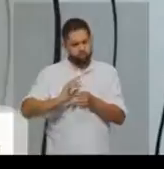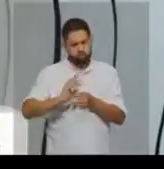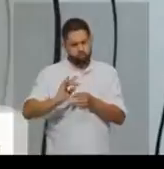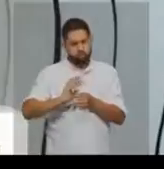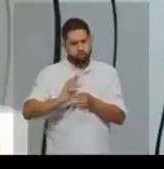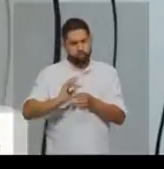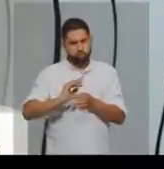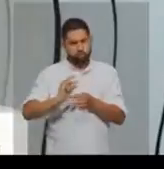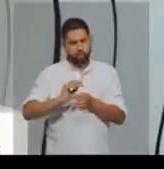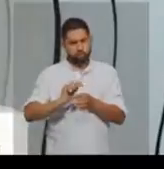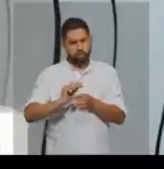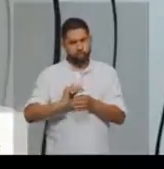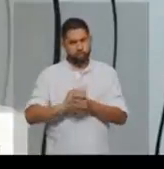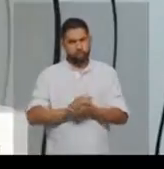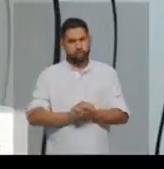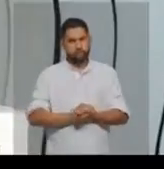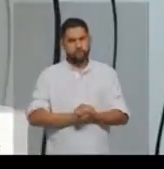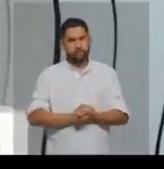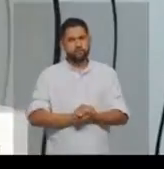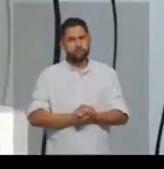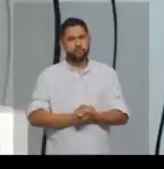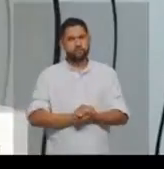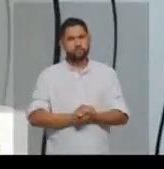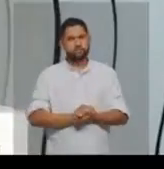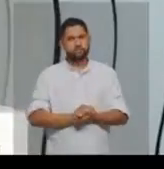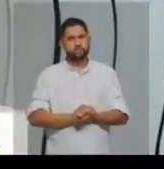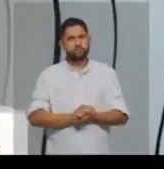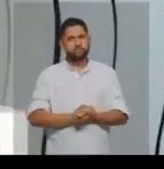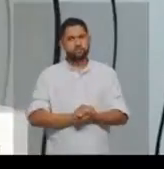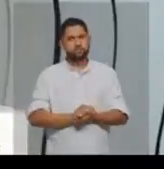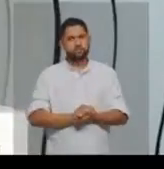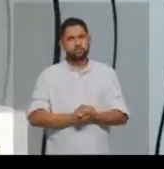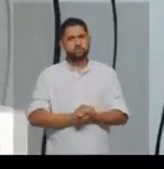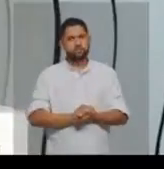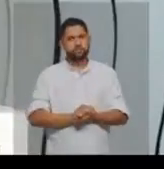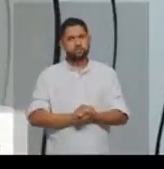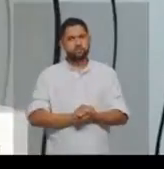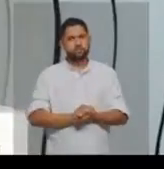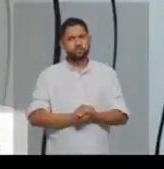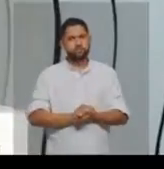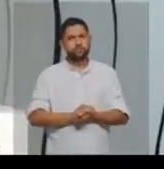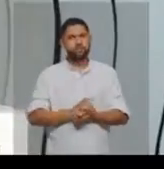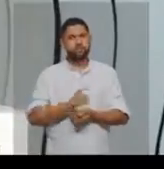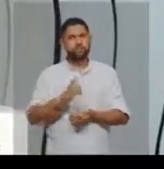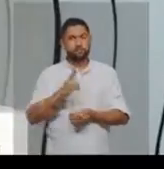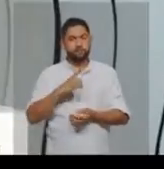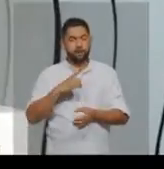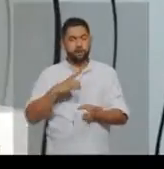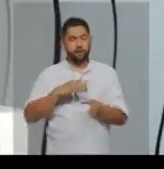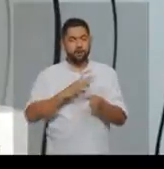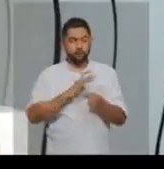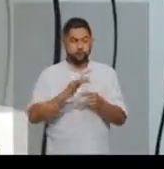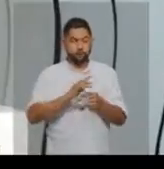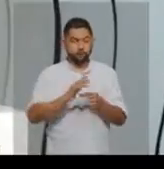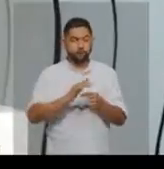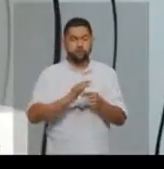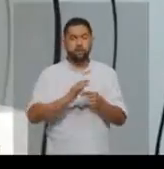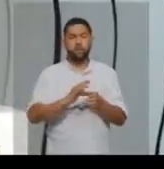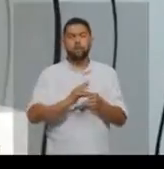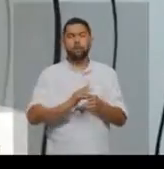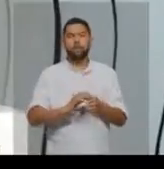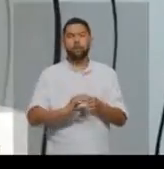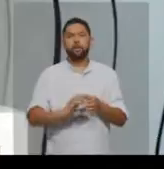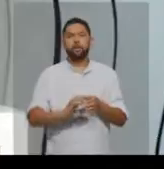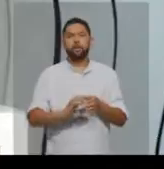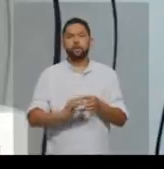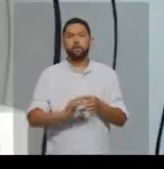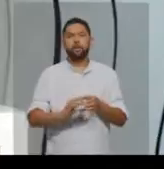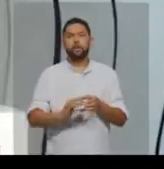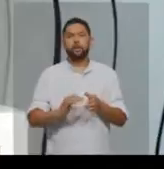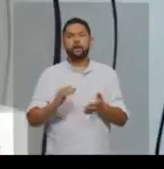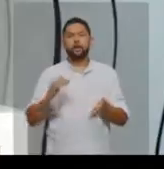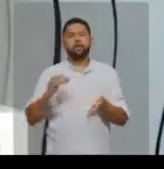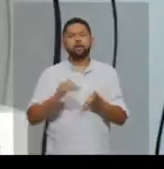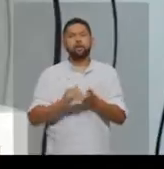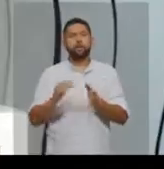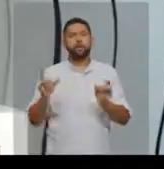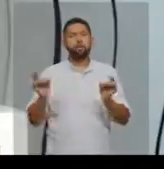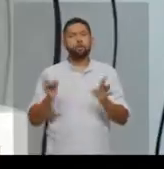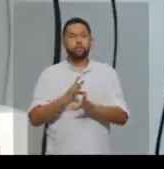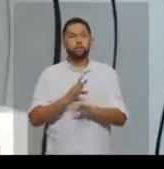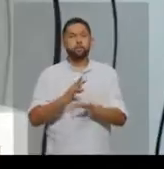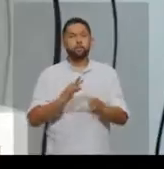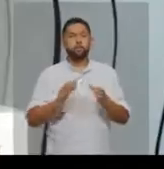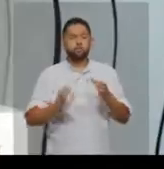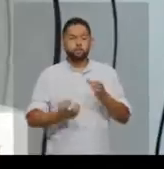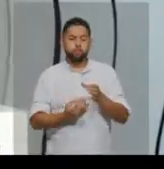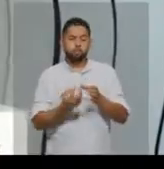formar. Aquela que vai se formar e depois soltar, tá bom? Até desprendimento. Porque como a gente